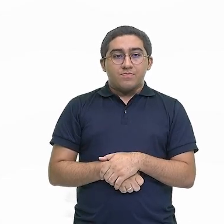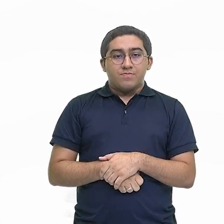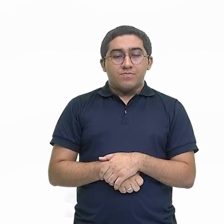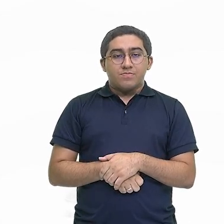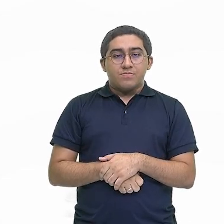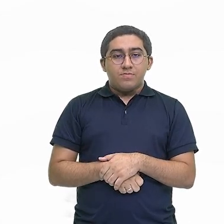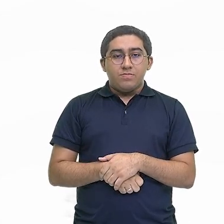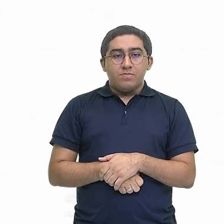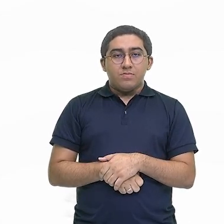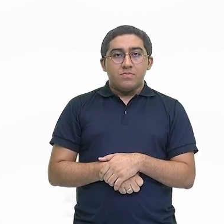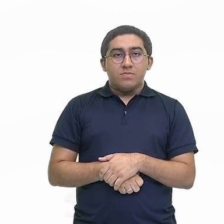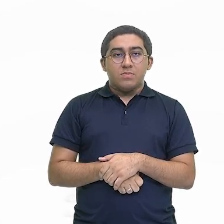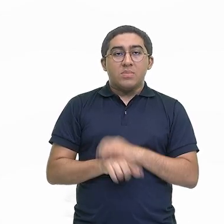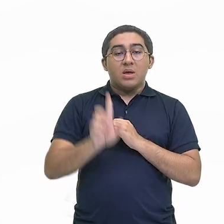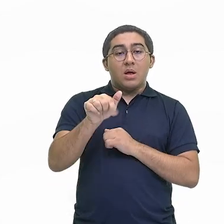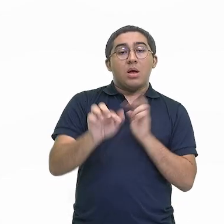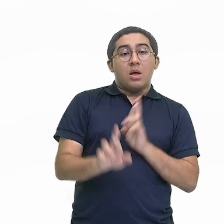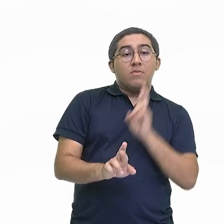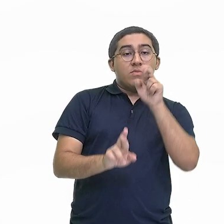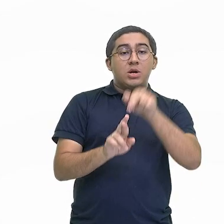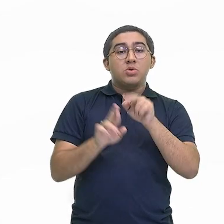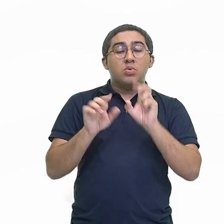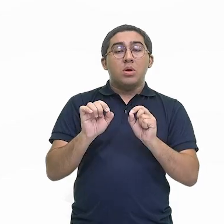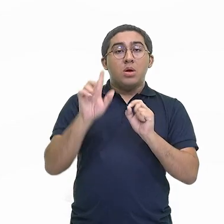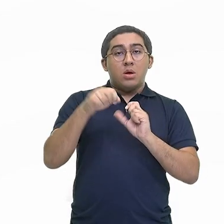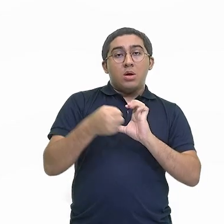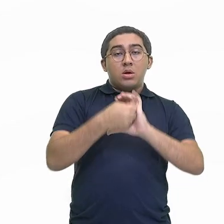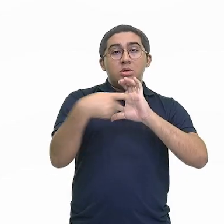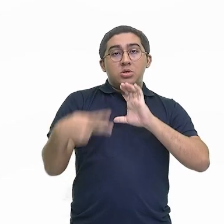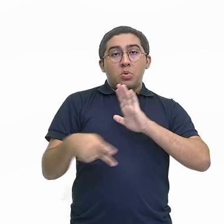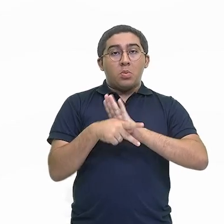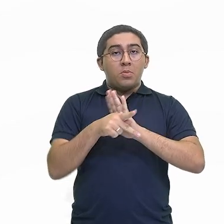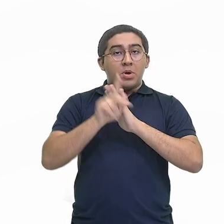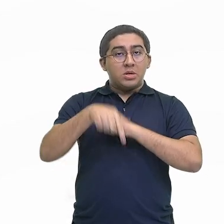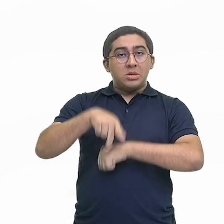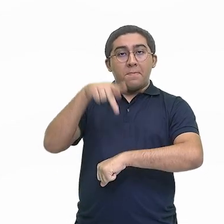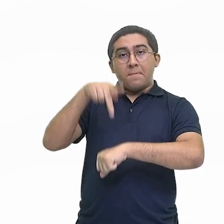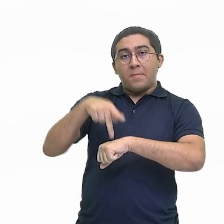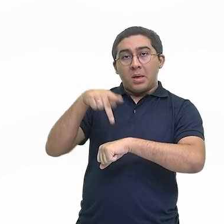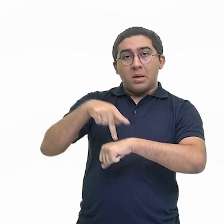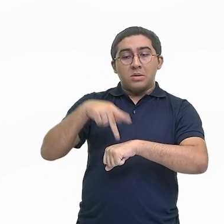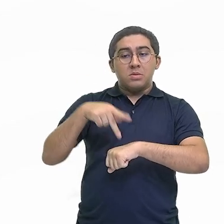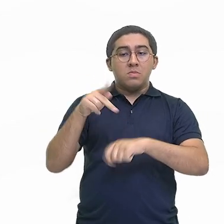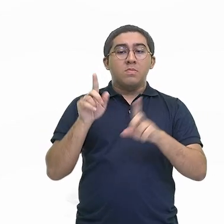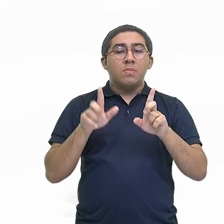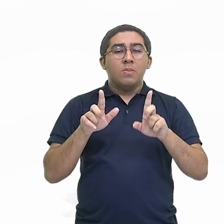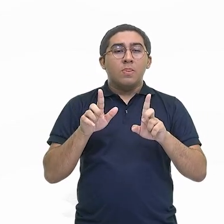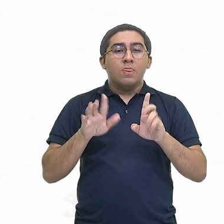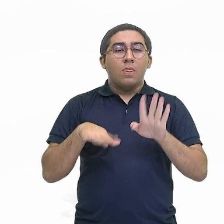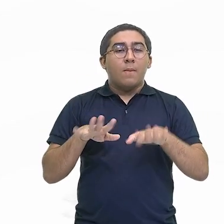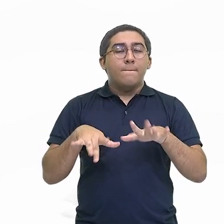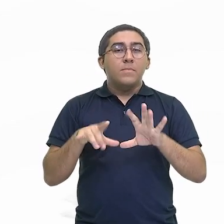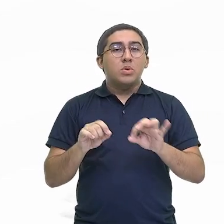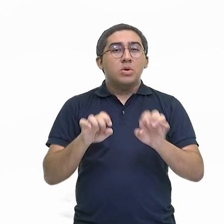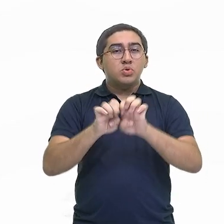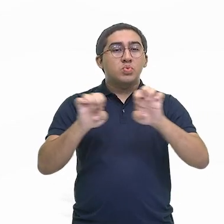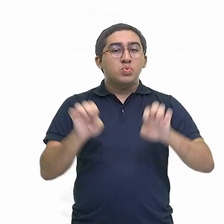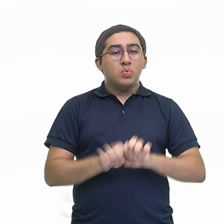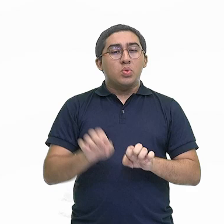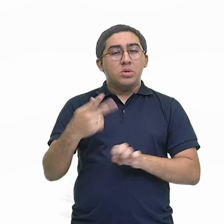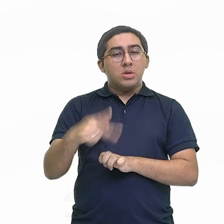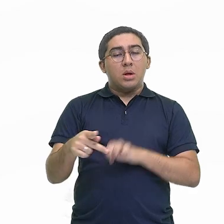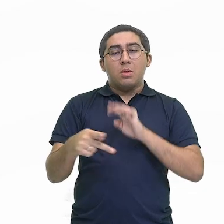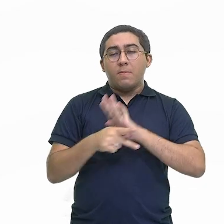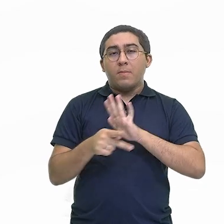estão relacionadas à classificação dessas rochas de acordo com as estruturas que formam